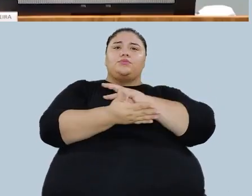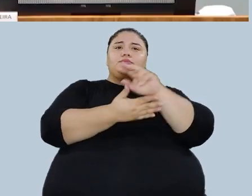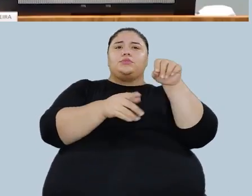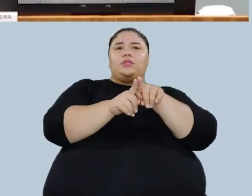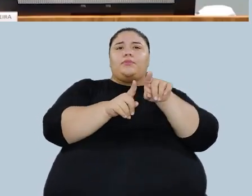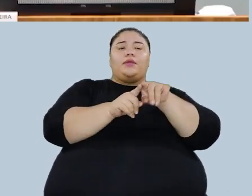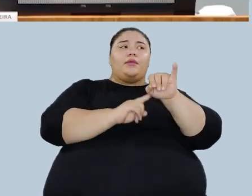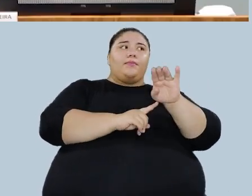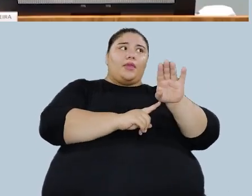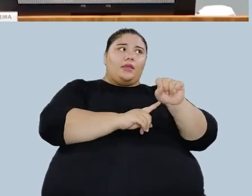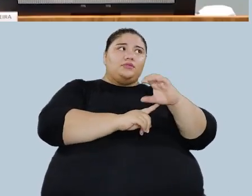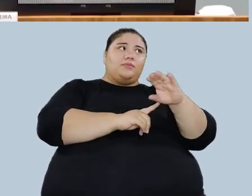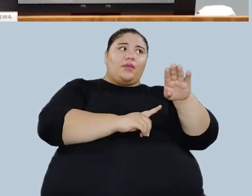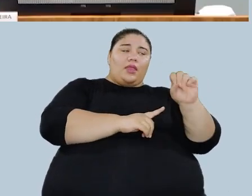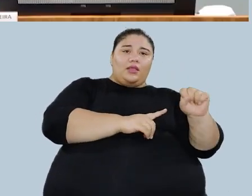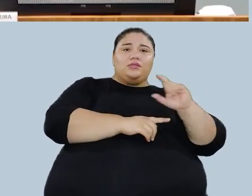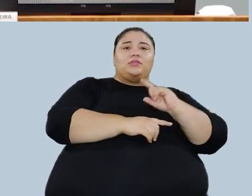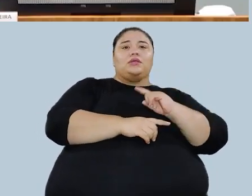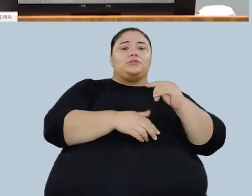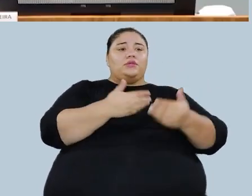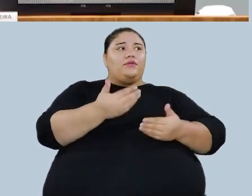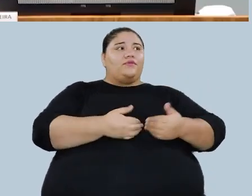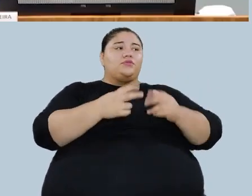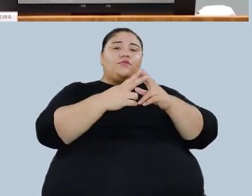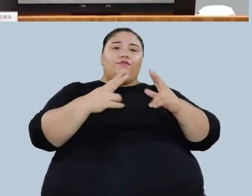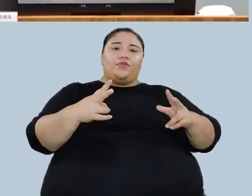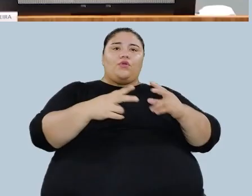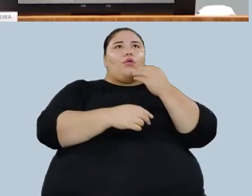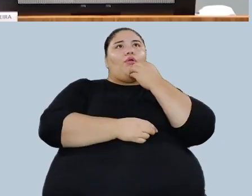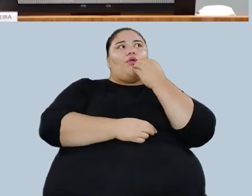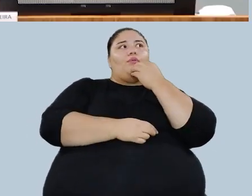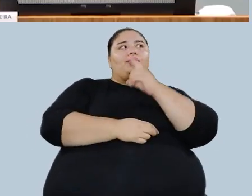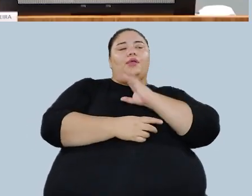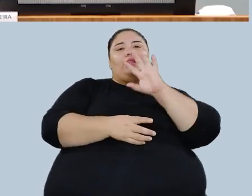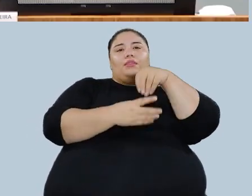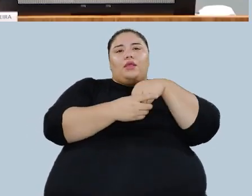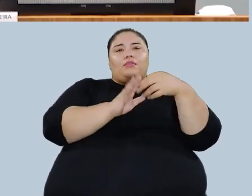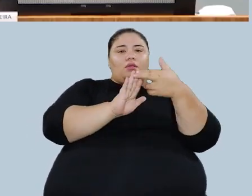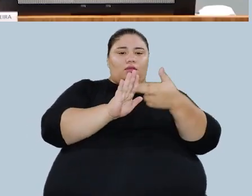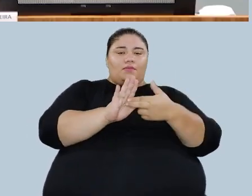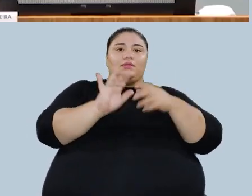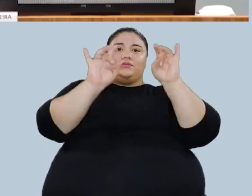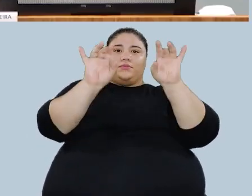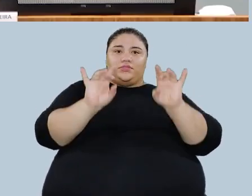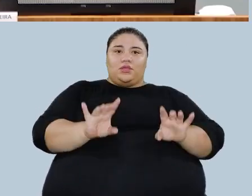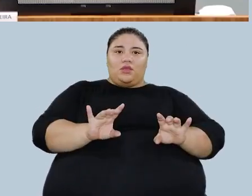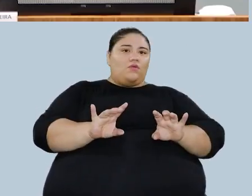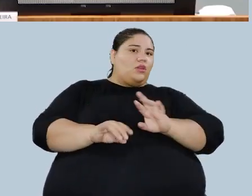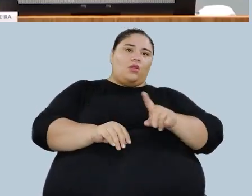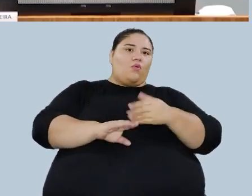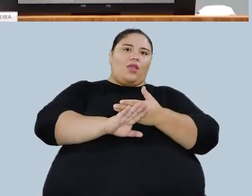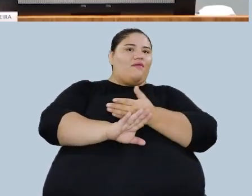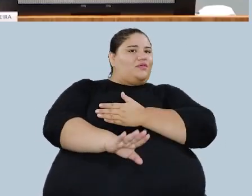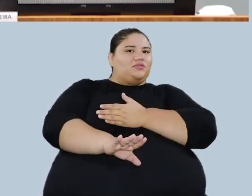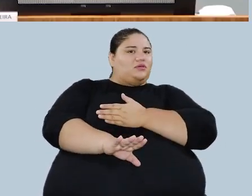do IBS e da CBS. Esses serviços virtuais, lógico, estarão dentro de um regime especial, o regime especial não